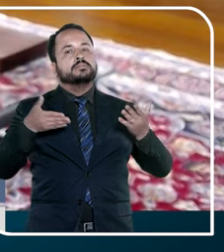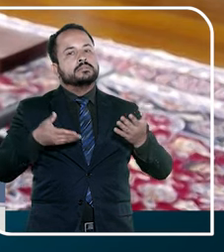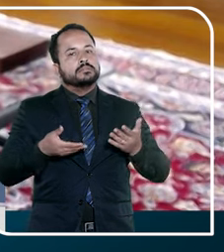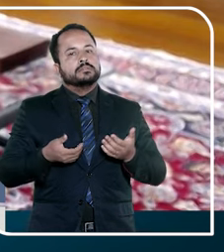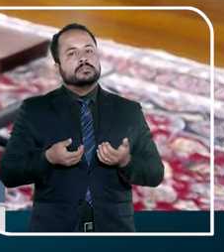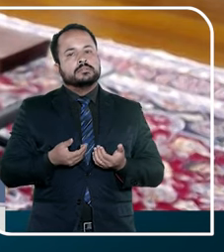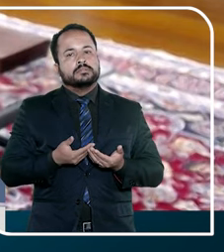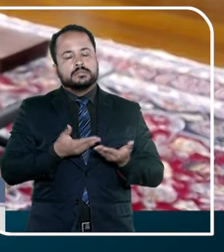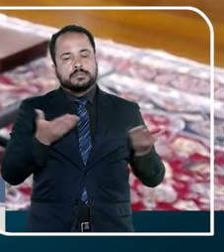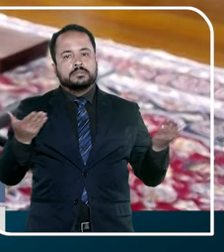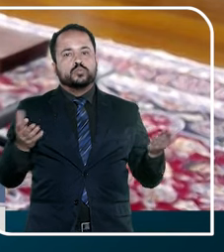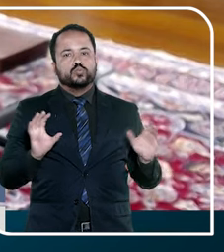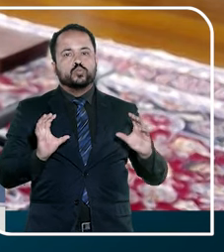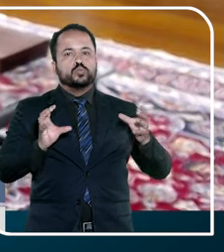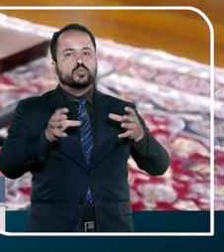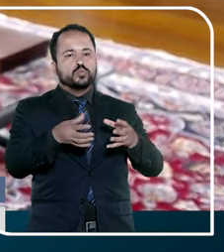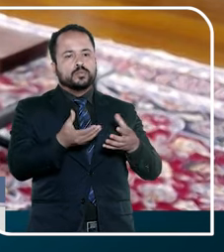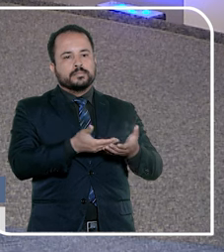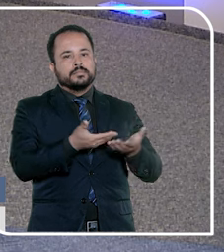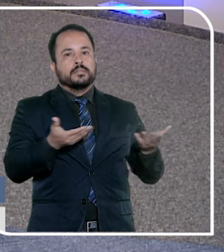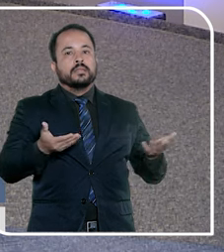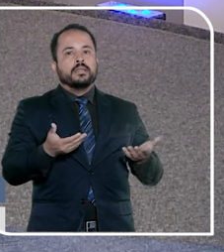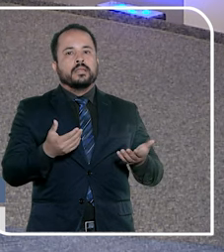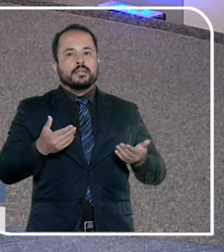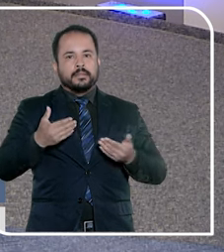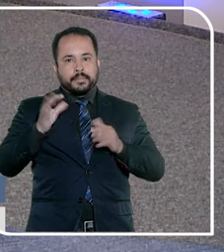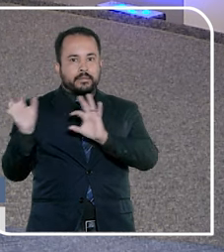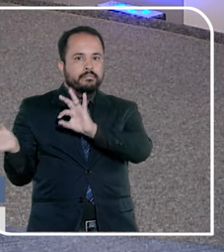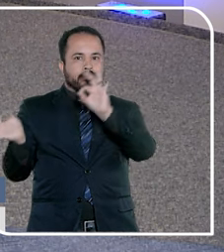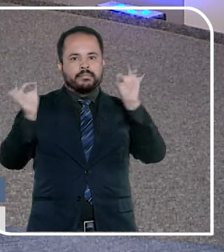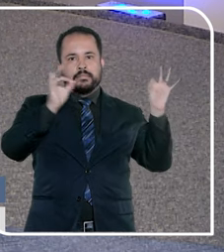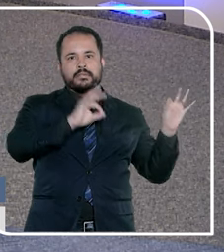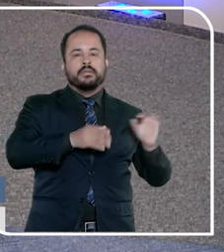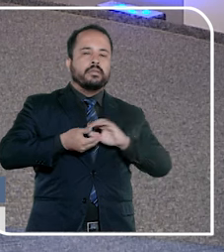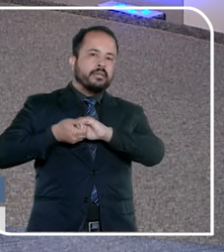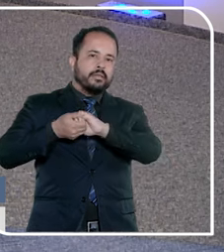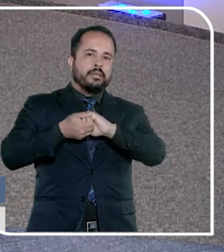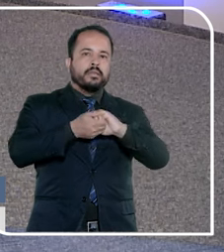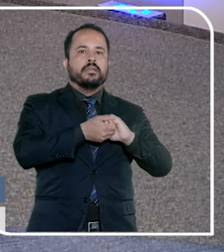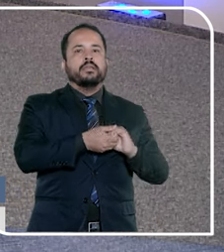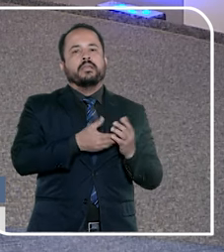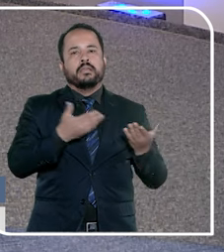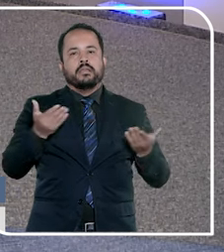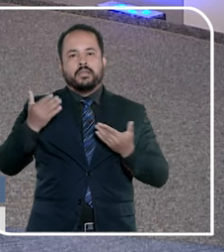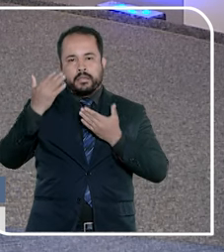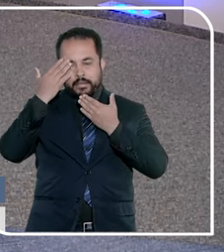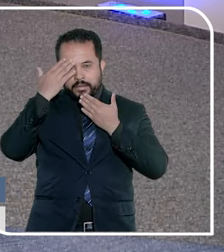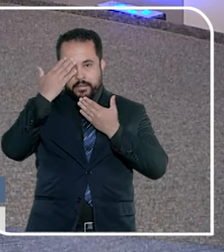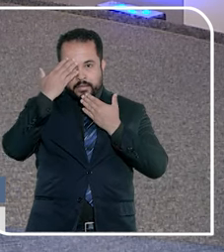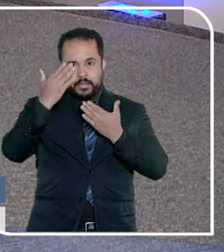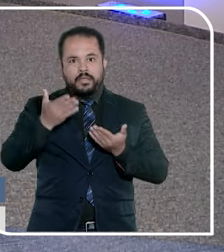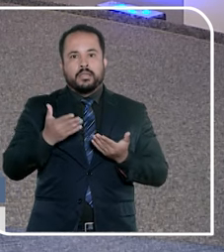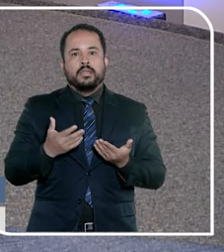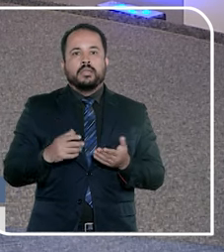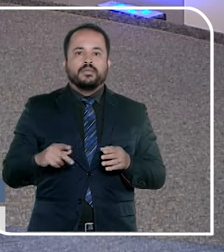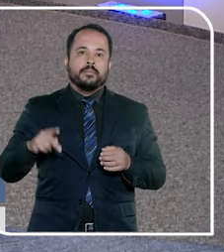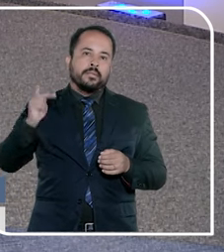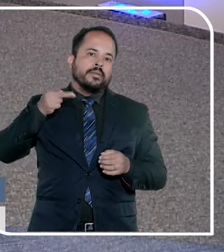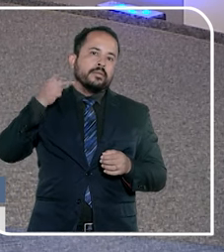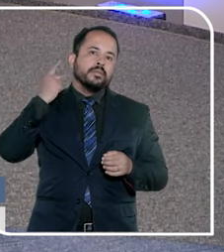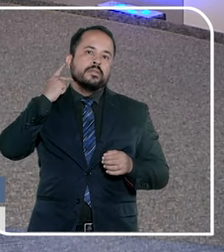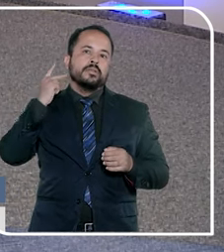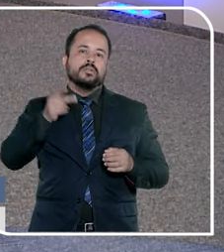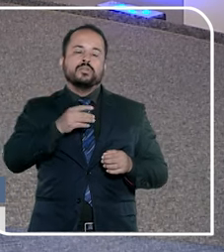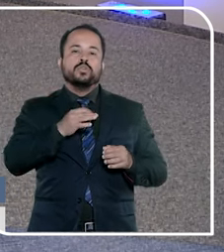cumprimento também aqueles que nos assistiram agradecemos também a participação do Procurador de Justiça de Santa